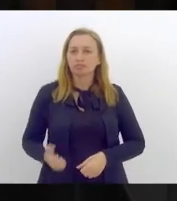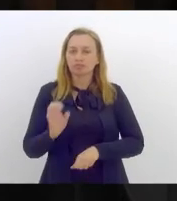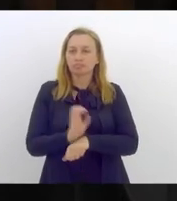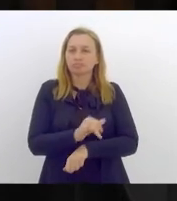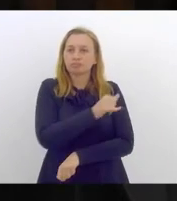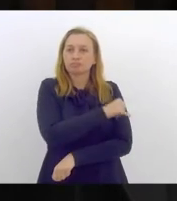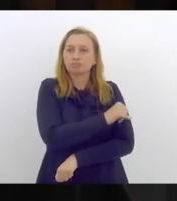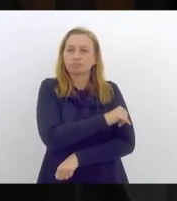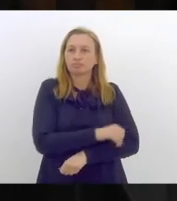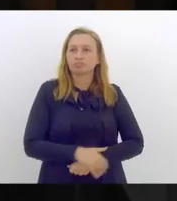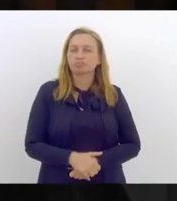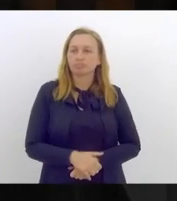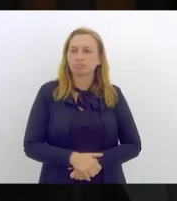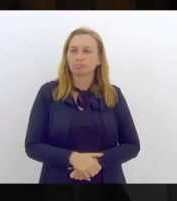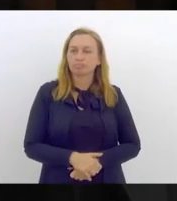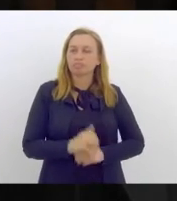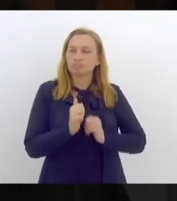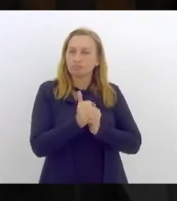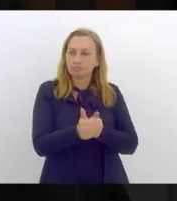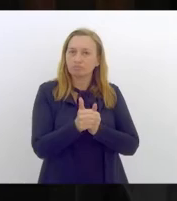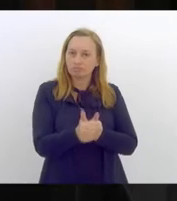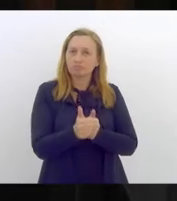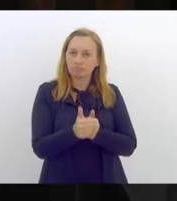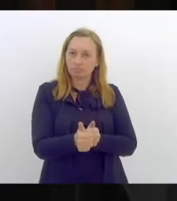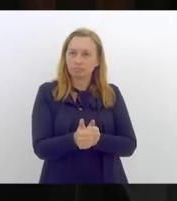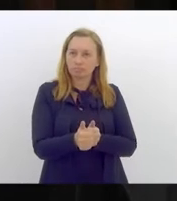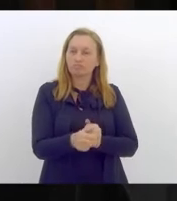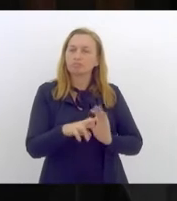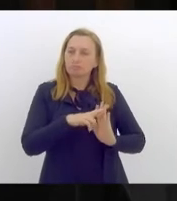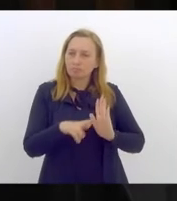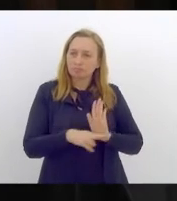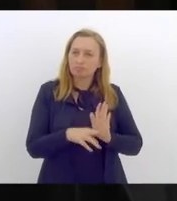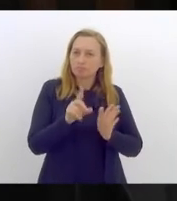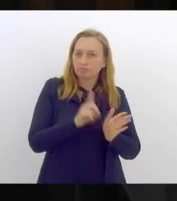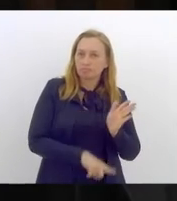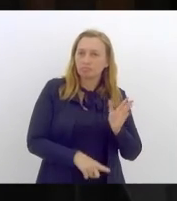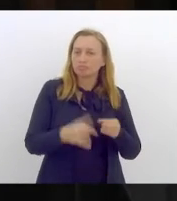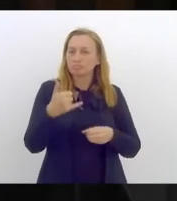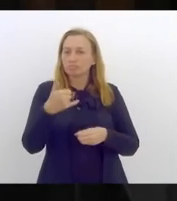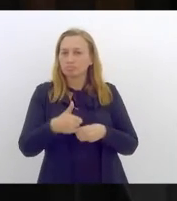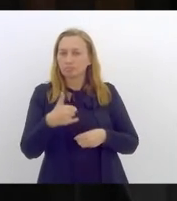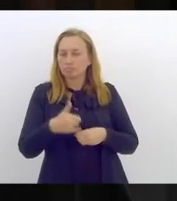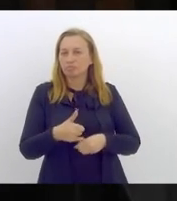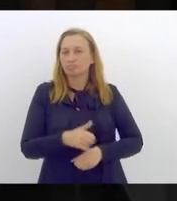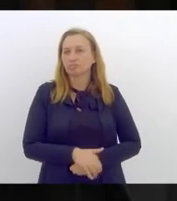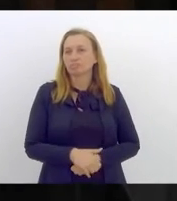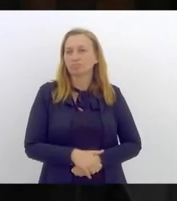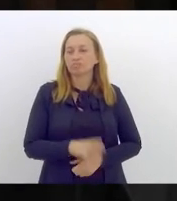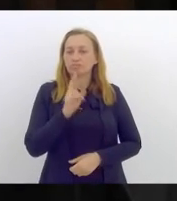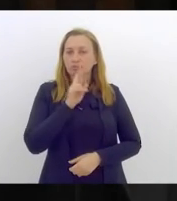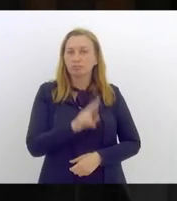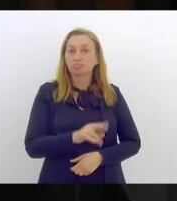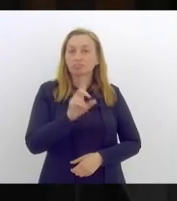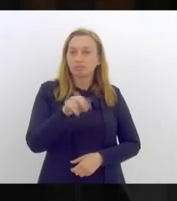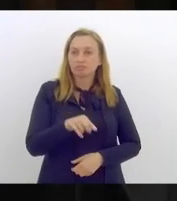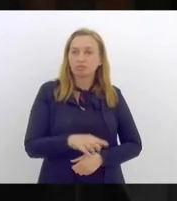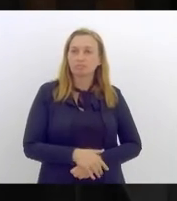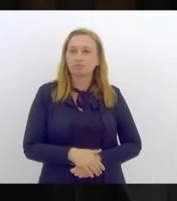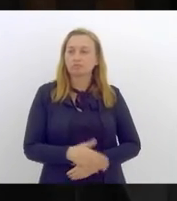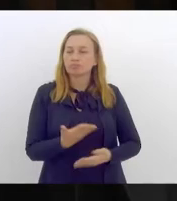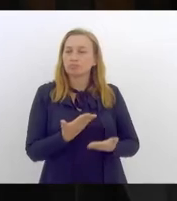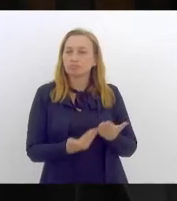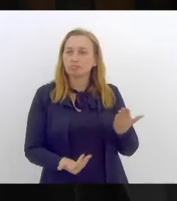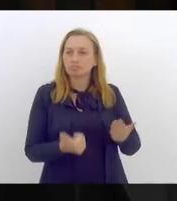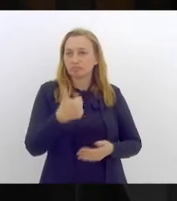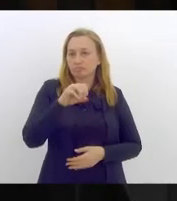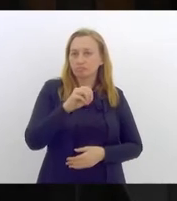se submete a seguir à risca essa norma para reduzir o preço dos combustíveis, e o resultado é uma queda